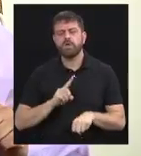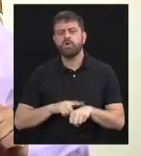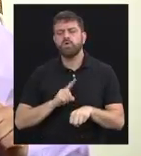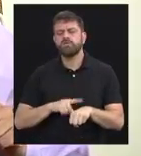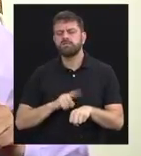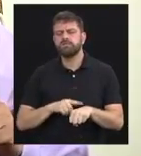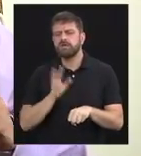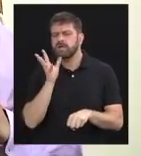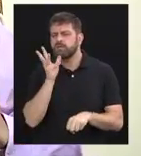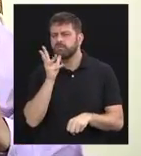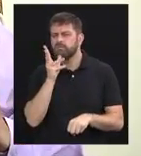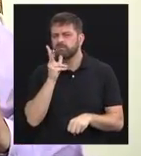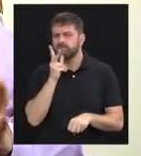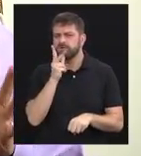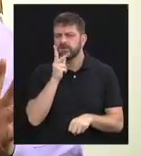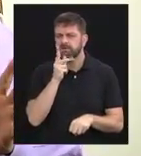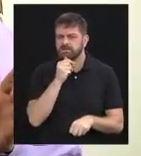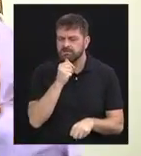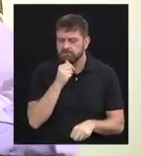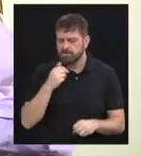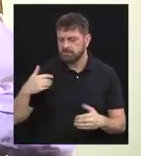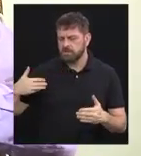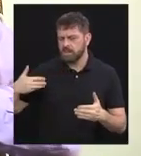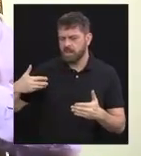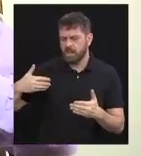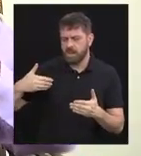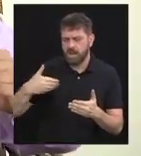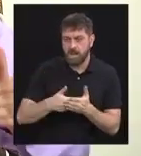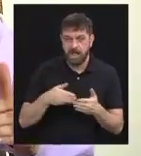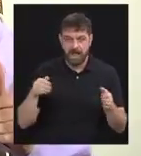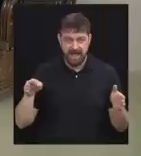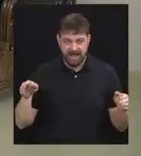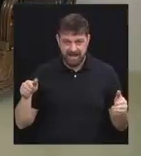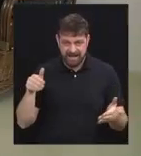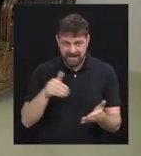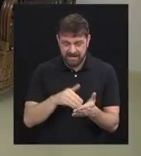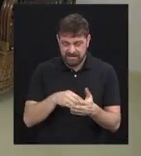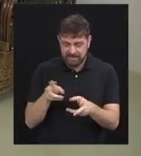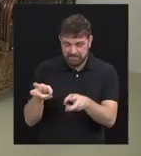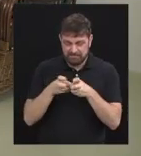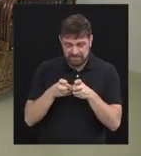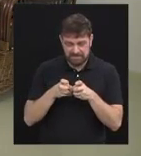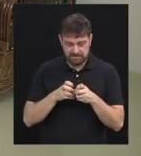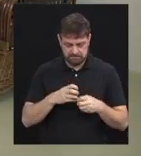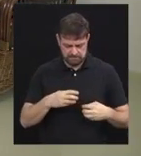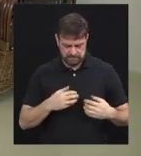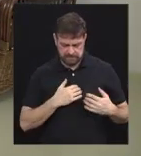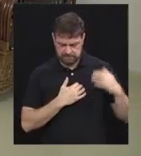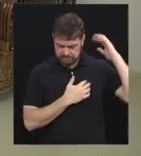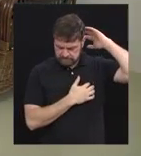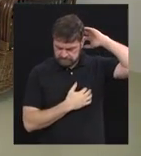tempo que você leva para poder identificar esses sinais? Sim,